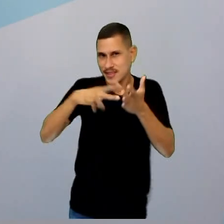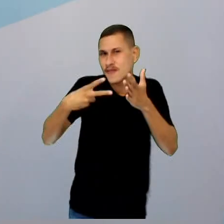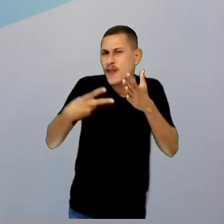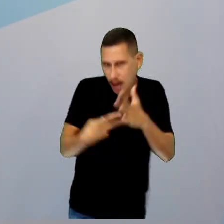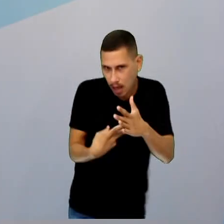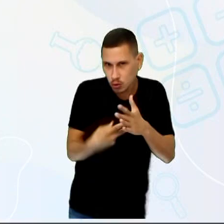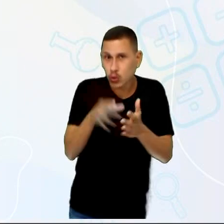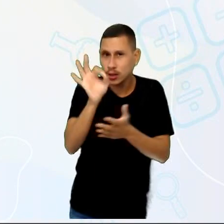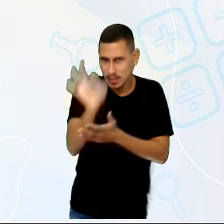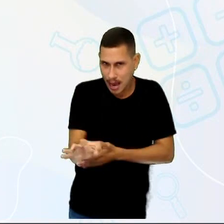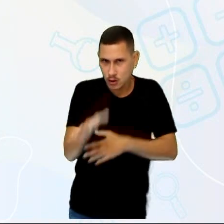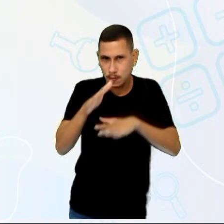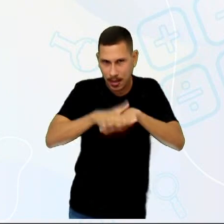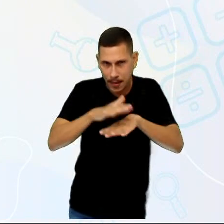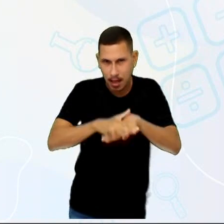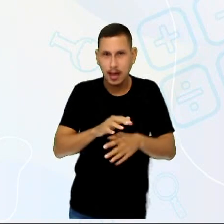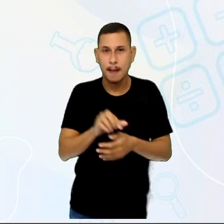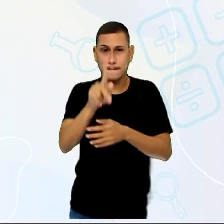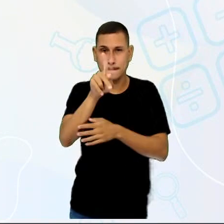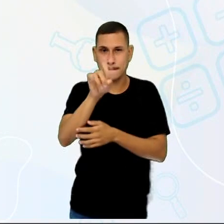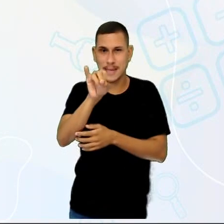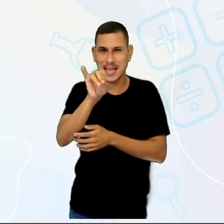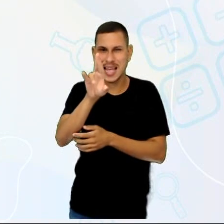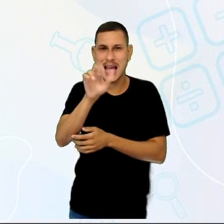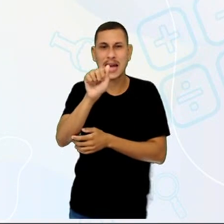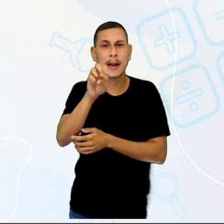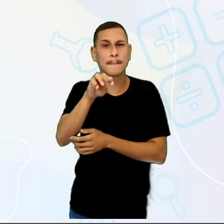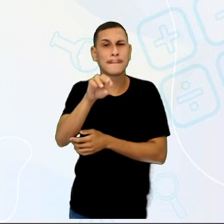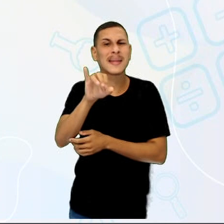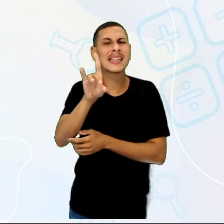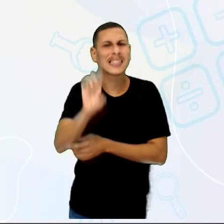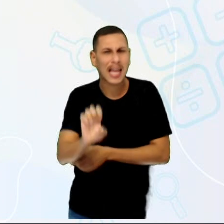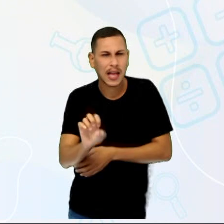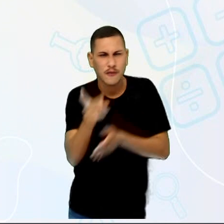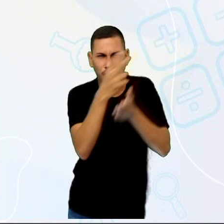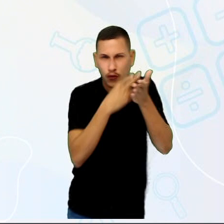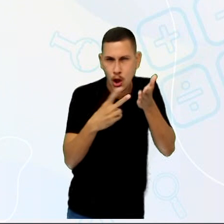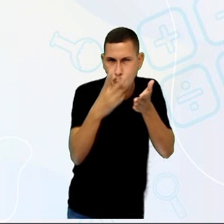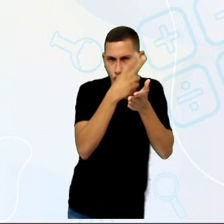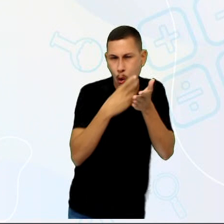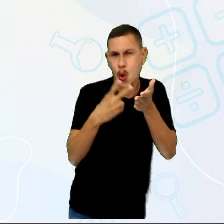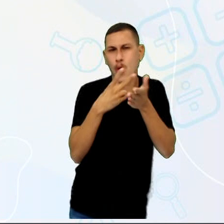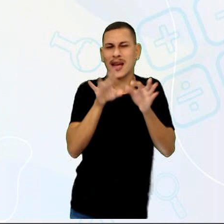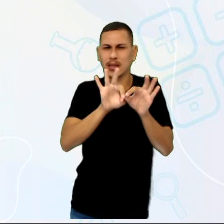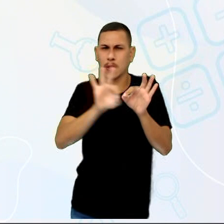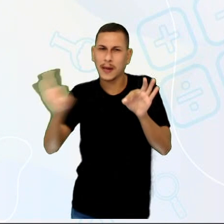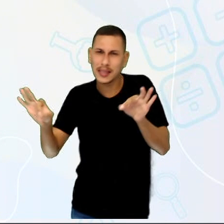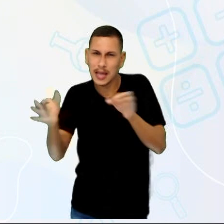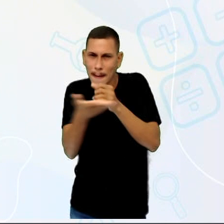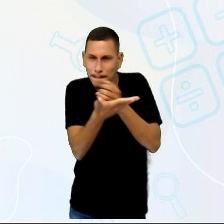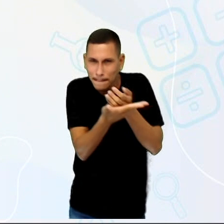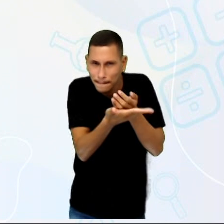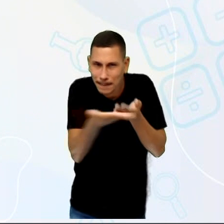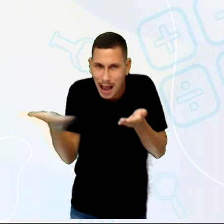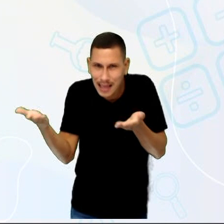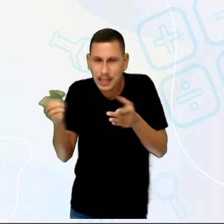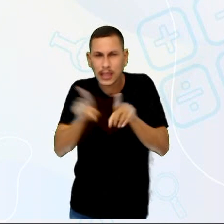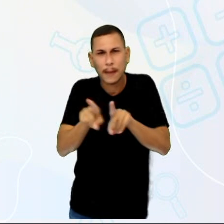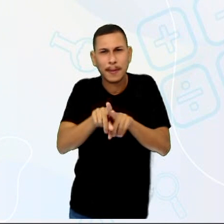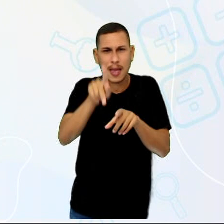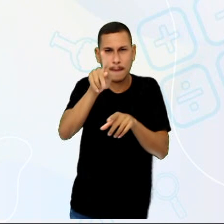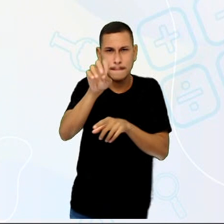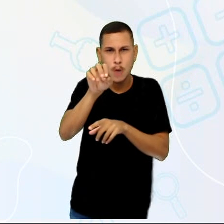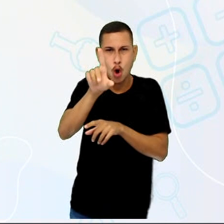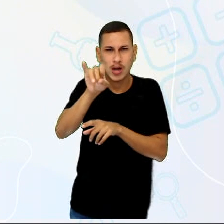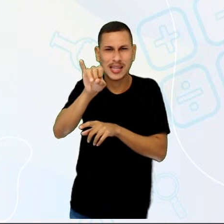matematicamente. A pirâmide é uma figura geométrica espacial que possui uma base que também é um polígono e as faces